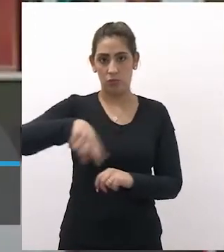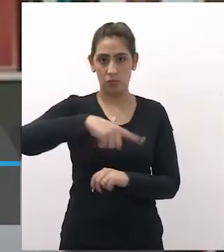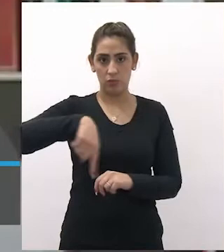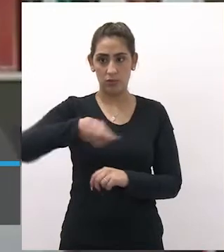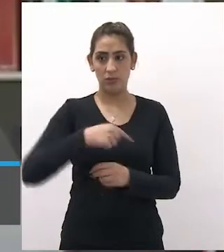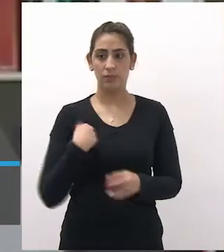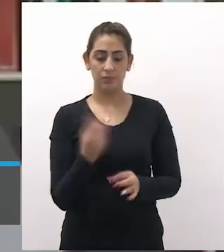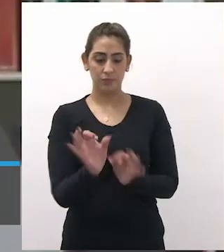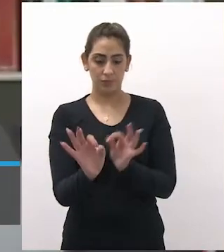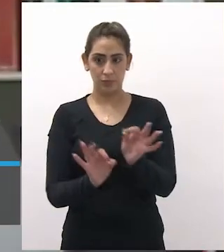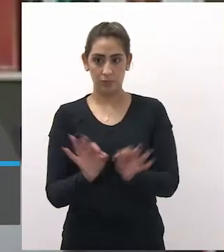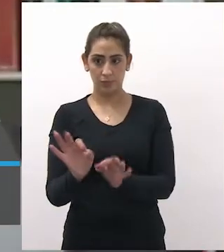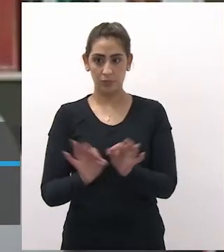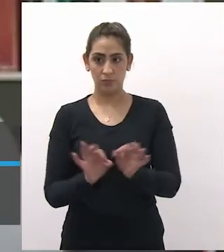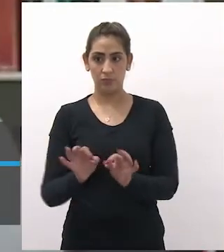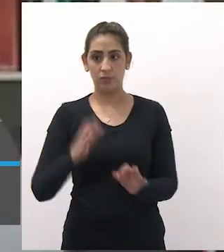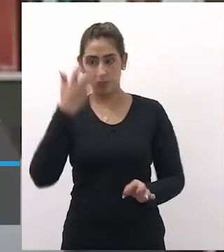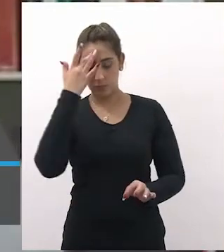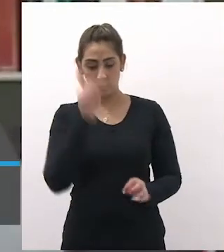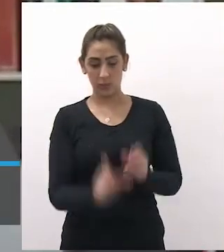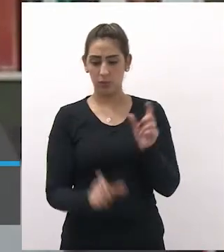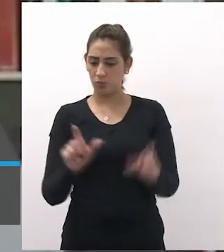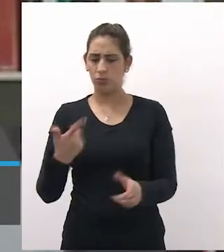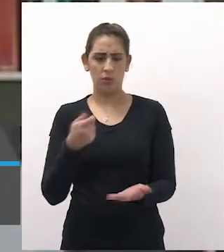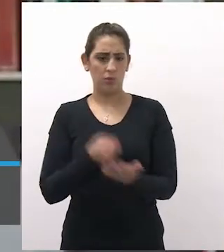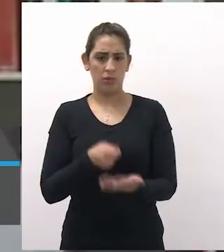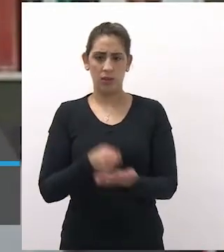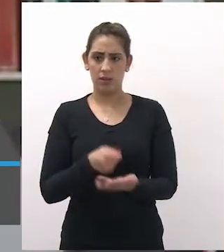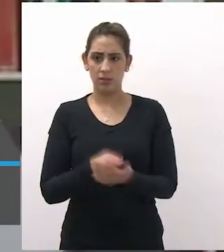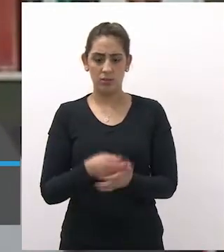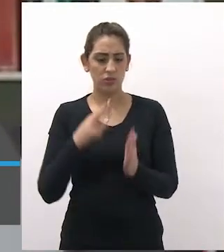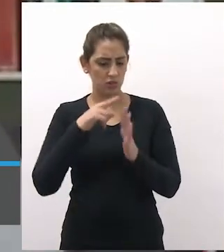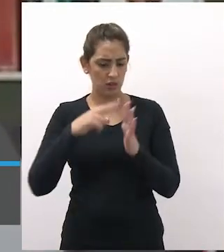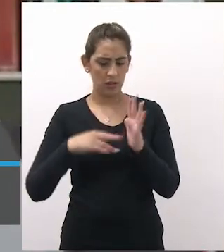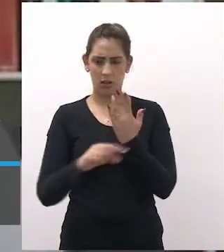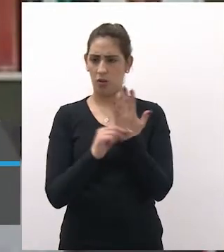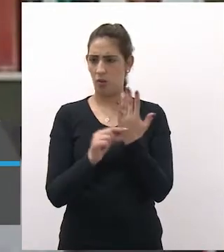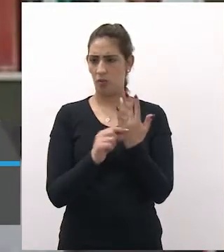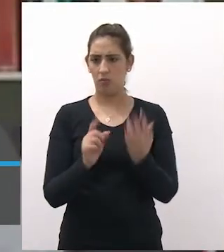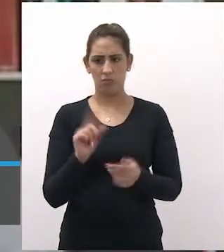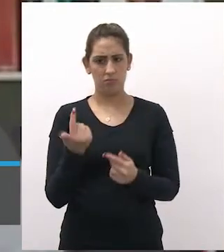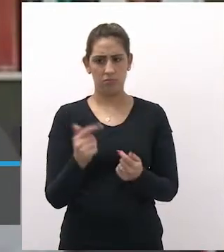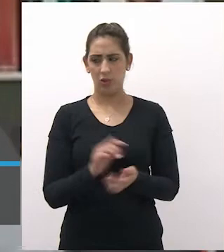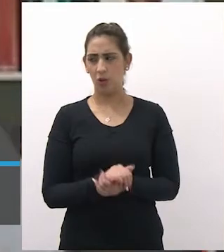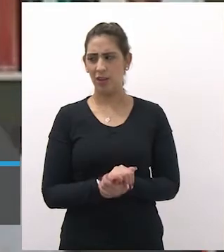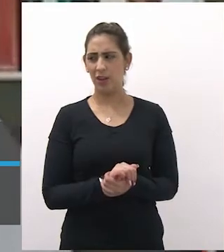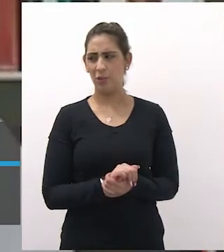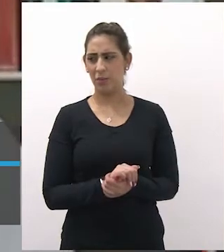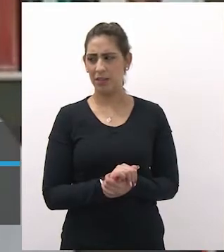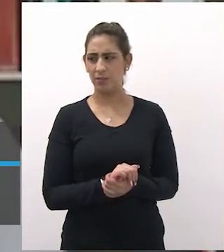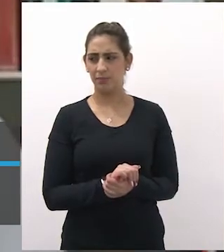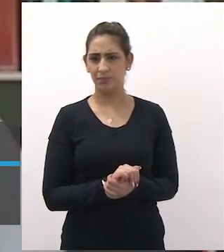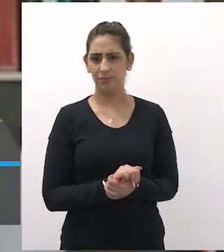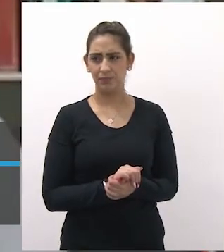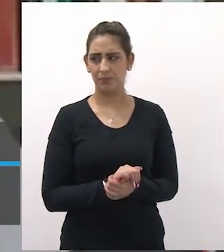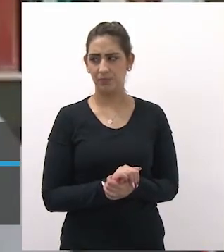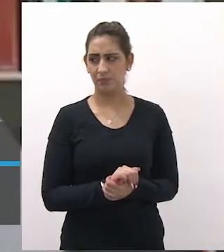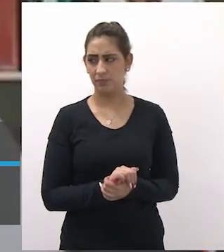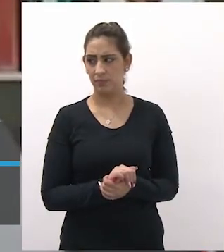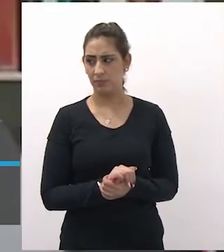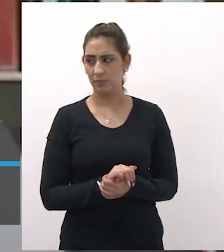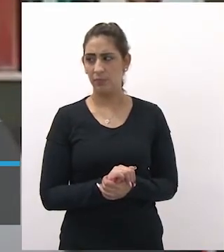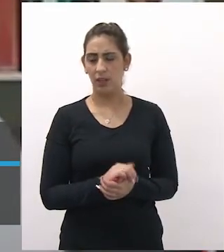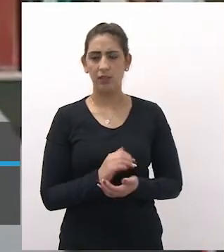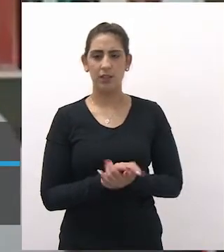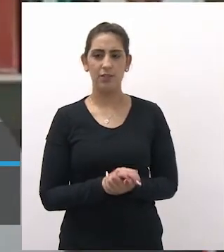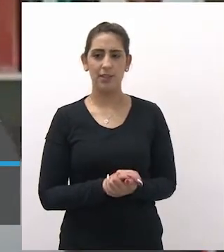meses intercalados, as pessoas não têm obrigatoriedade de ler a obra, todas as pessoas são muito bem-vindas, e, acima